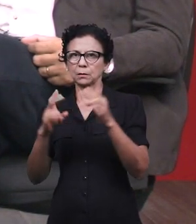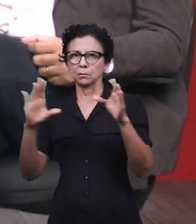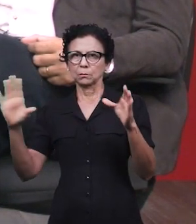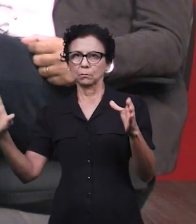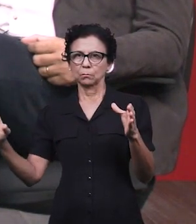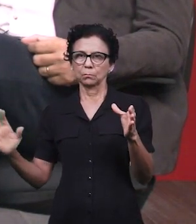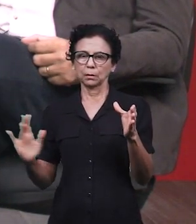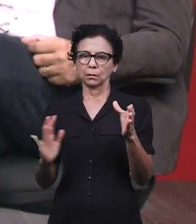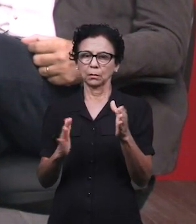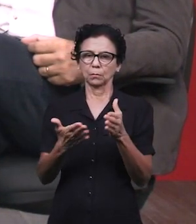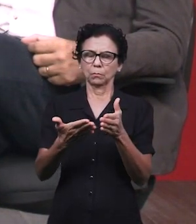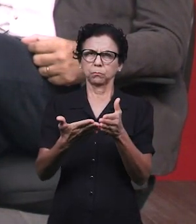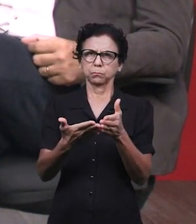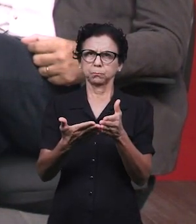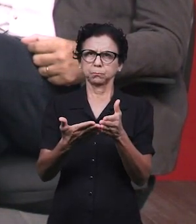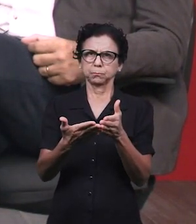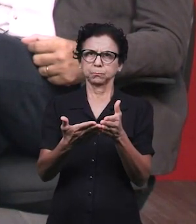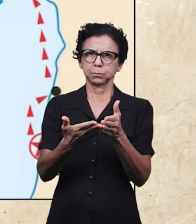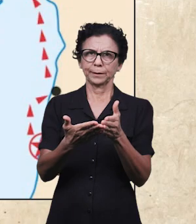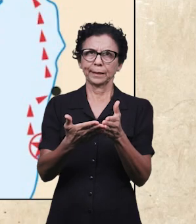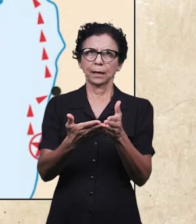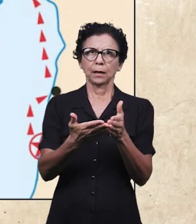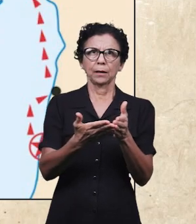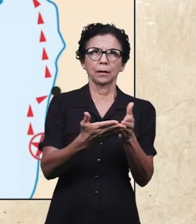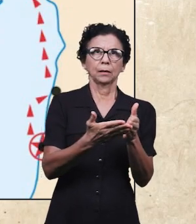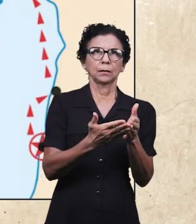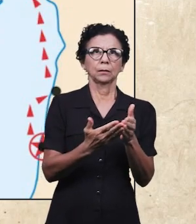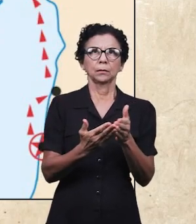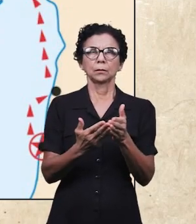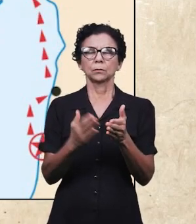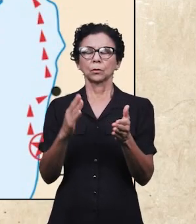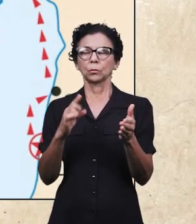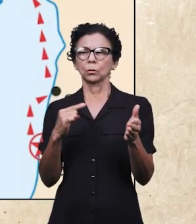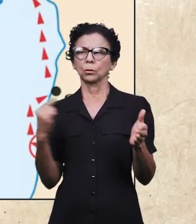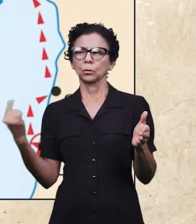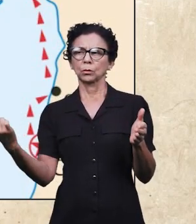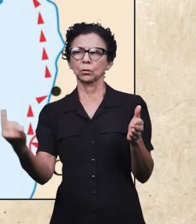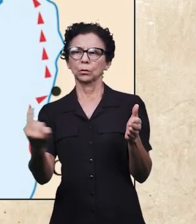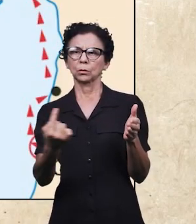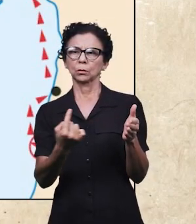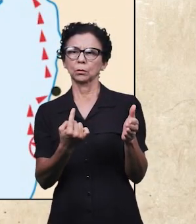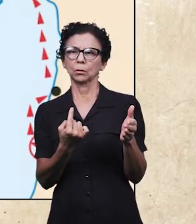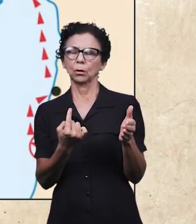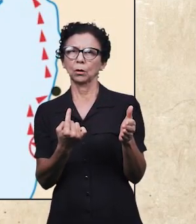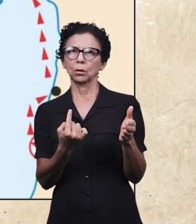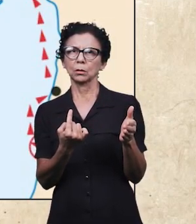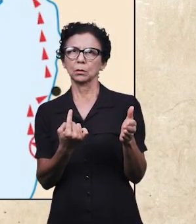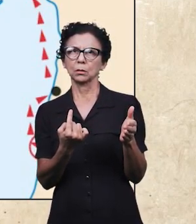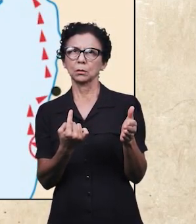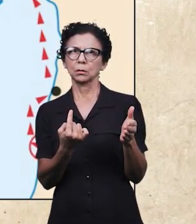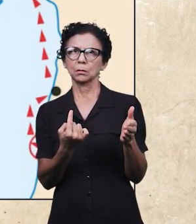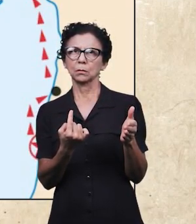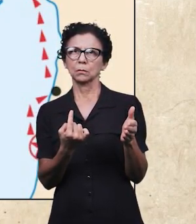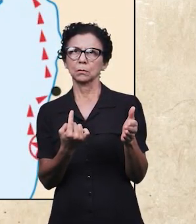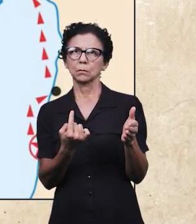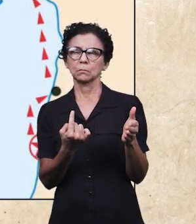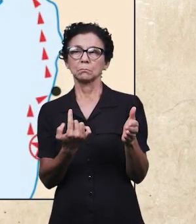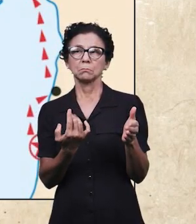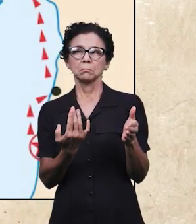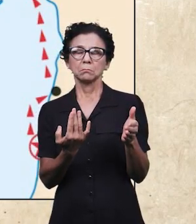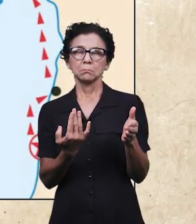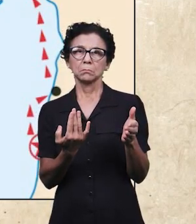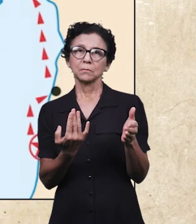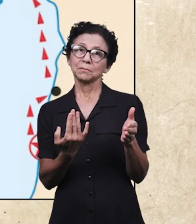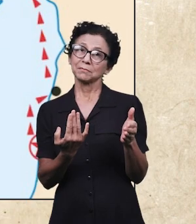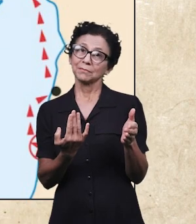junto também neste navio. Então, eles chegam a Sidom. Aí o pode se acompanhar no mapa, que agora nós vamos precisar muito